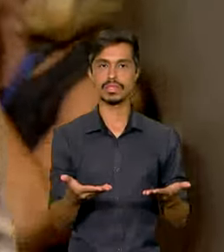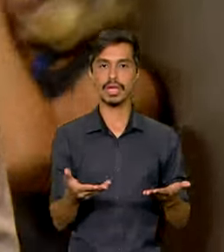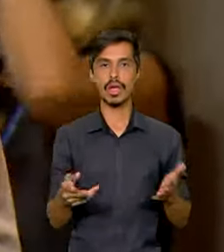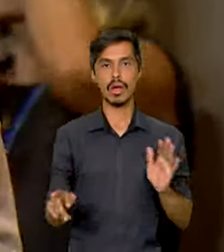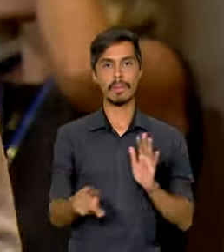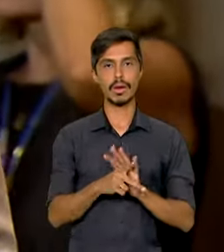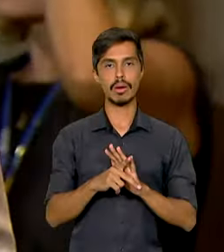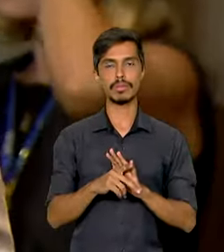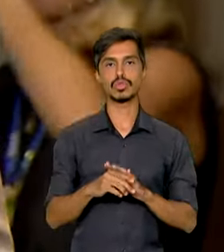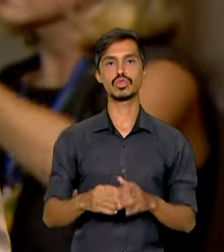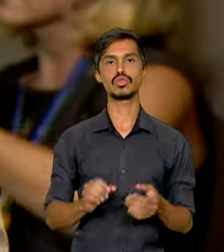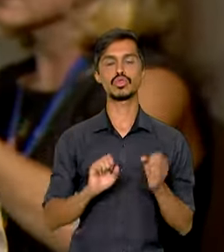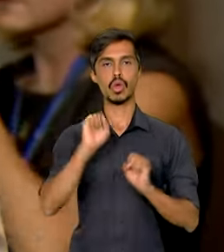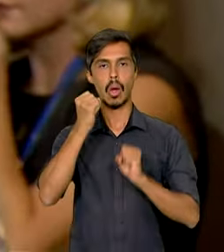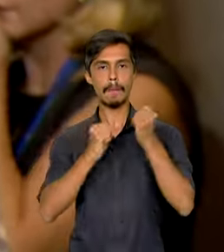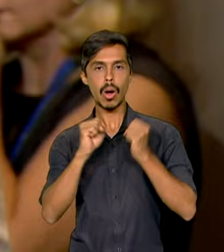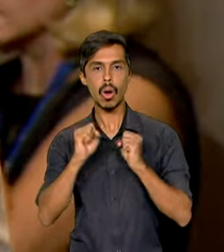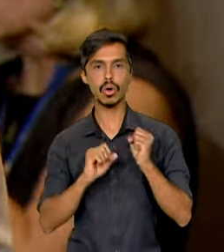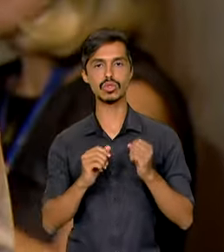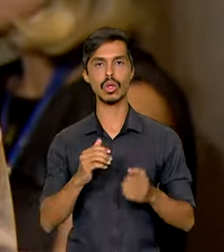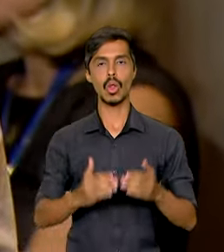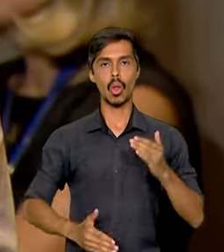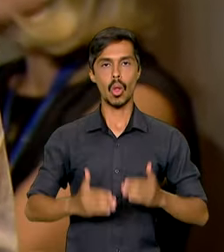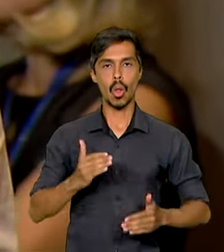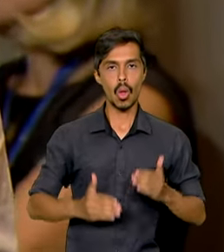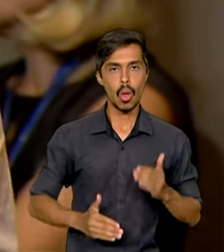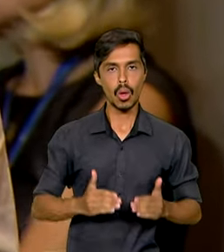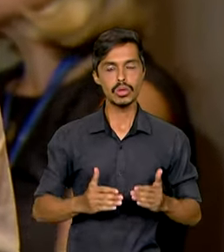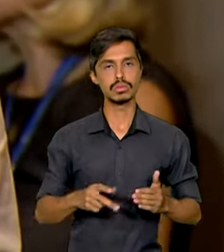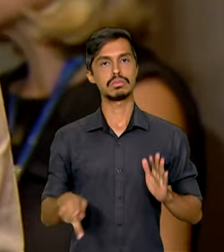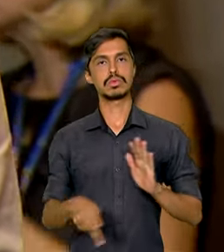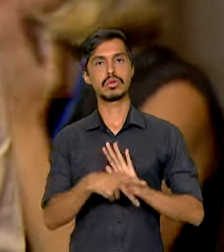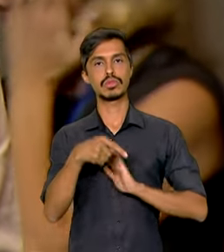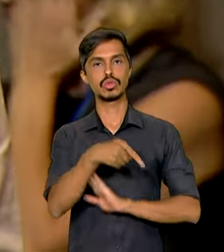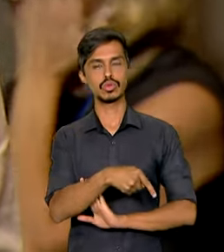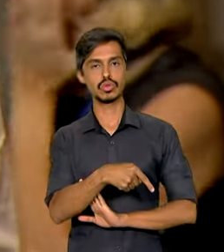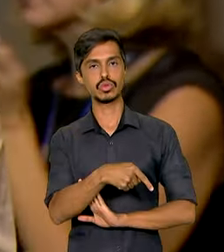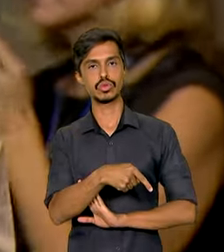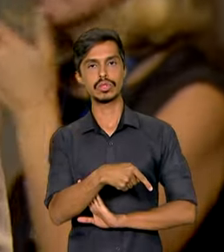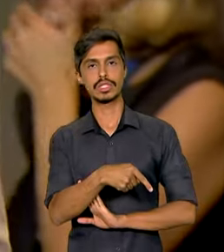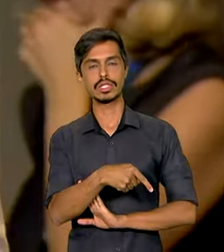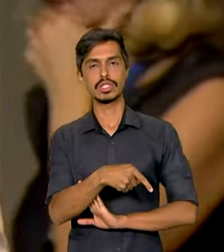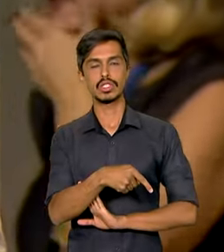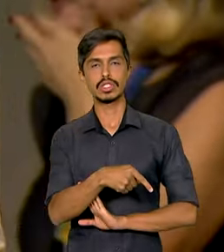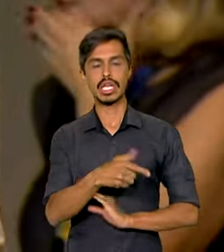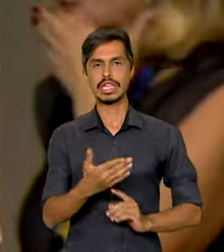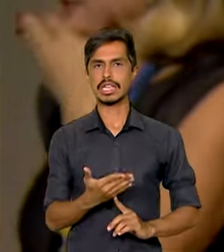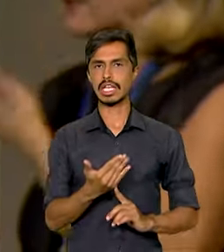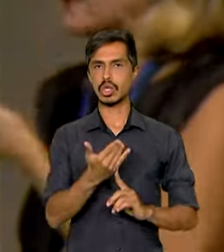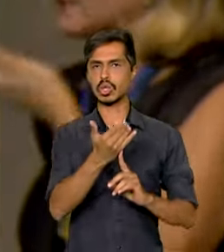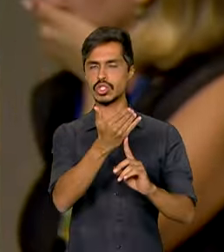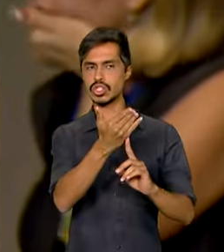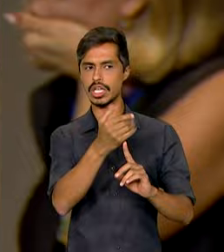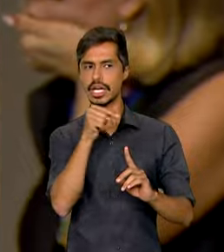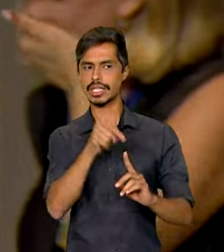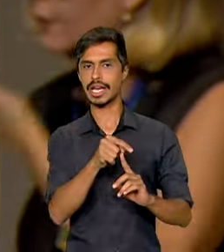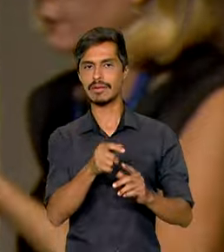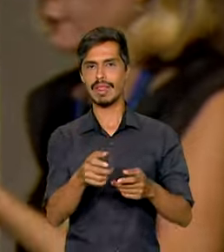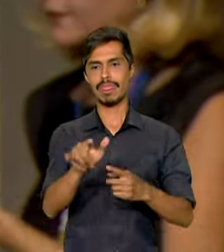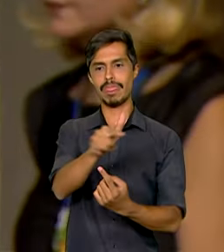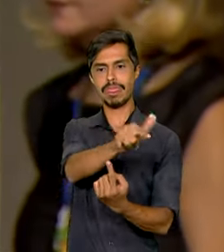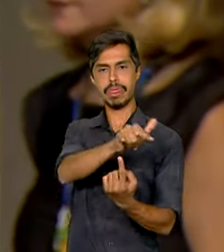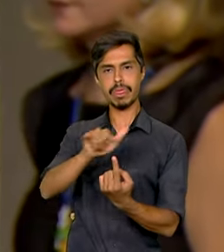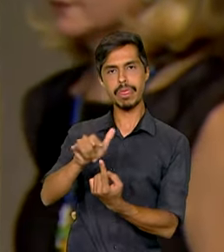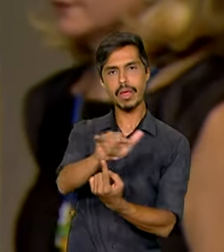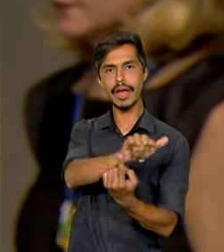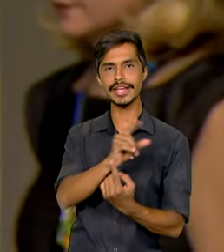Dos robôs, dos provedores, né? da sofisticação que a manipulação de ideias